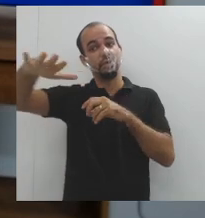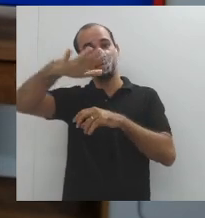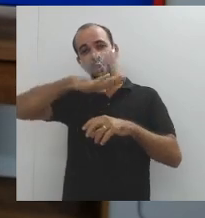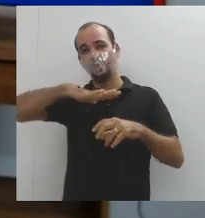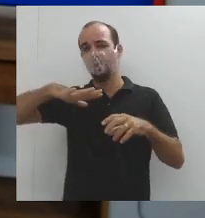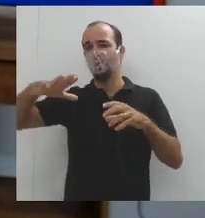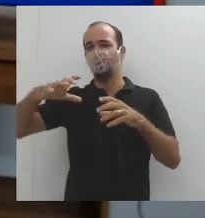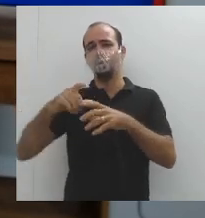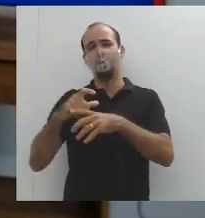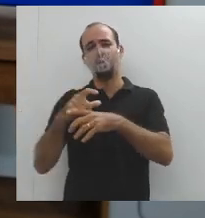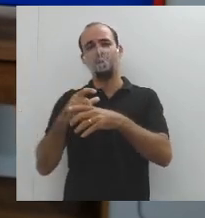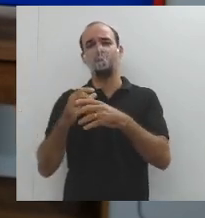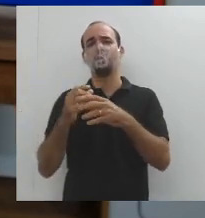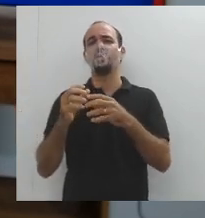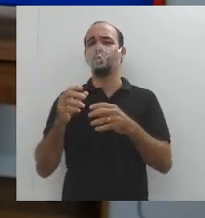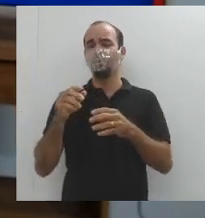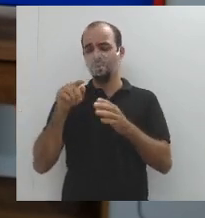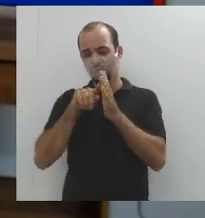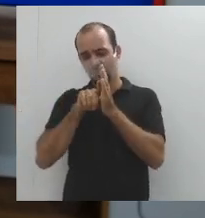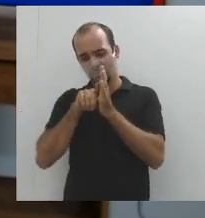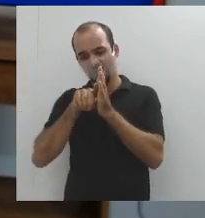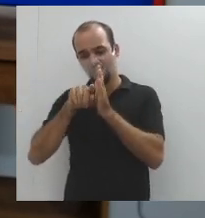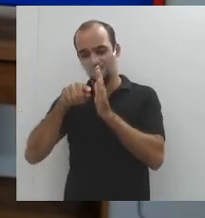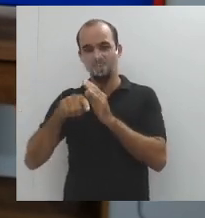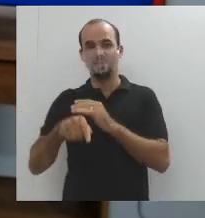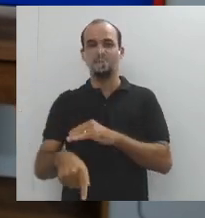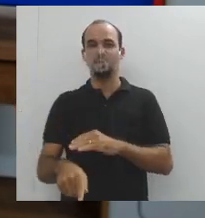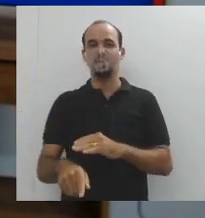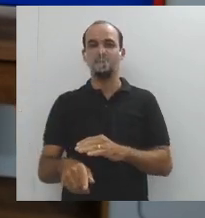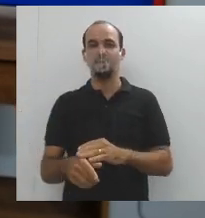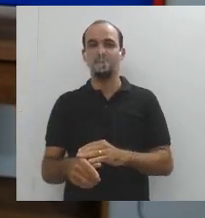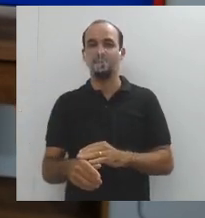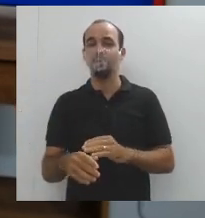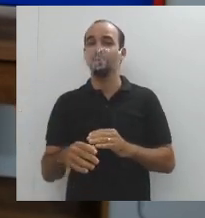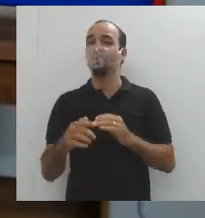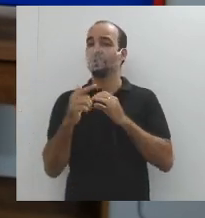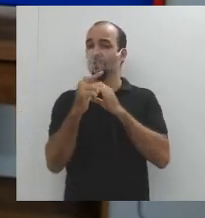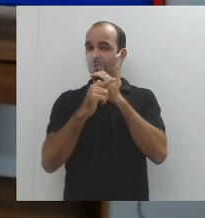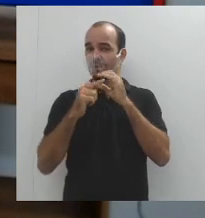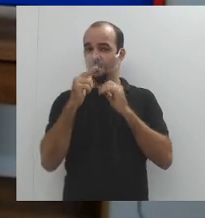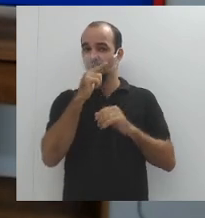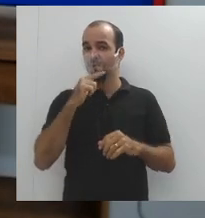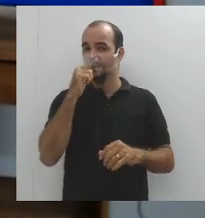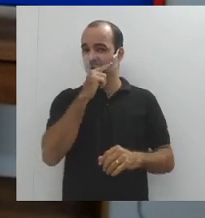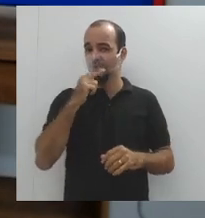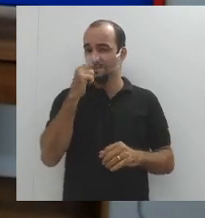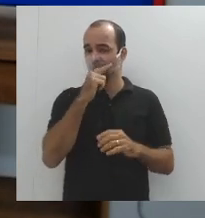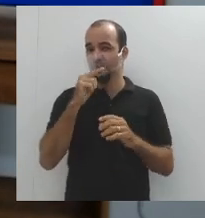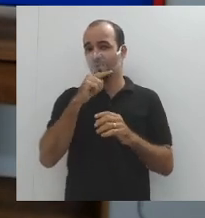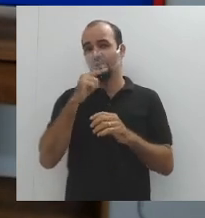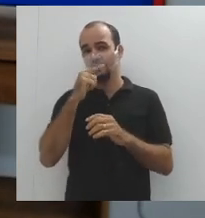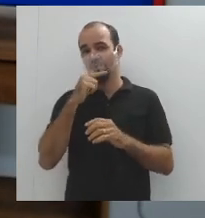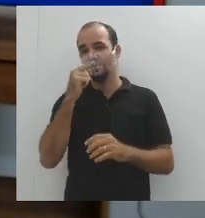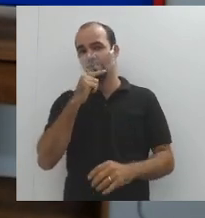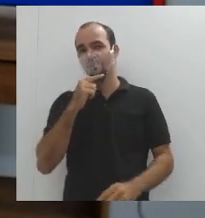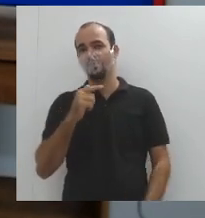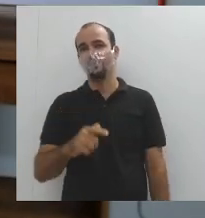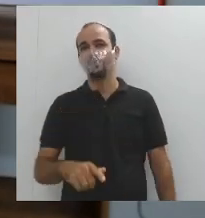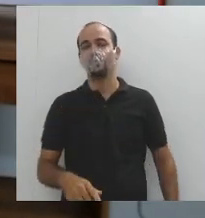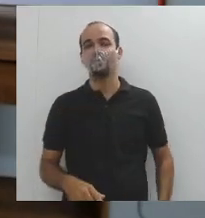que nós estamos entrando, ok? Os glicídios ou os